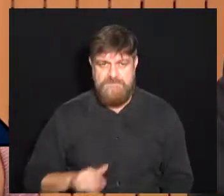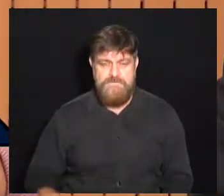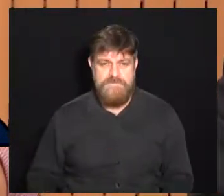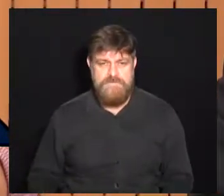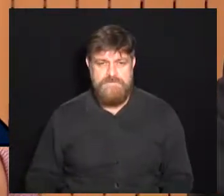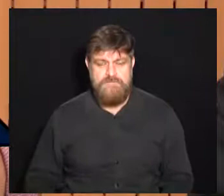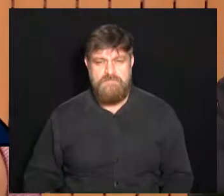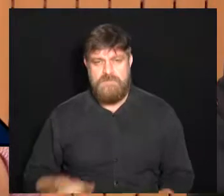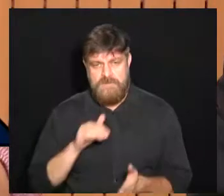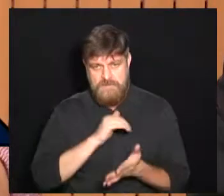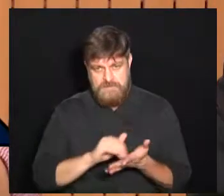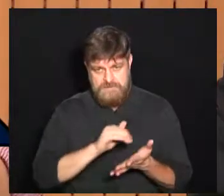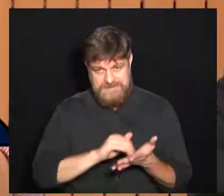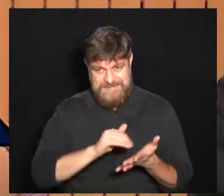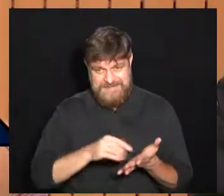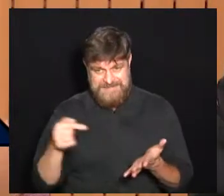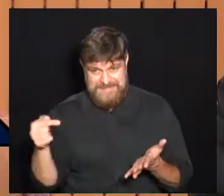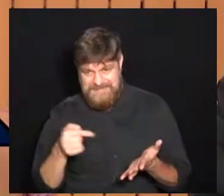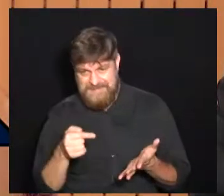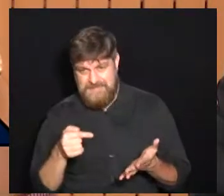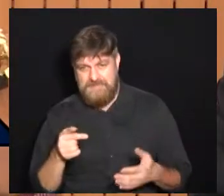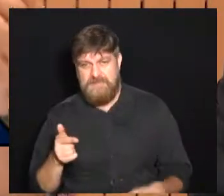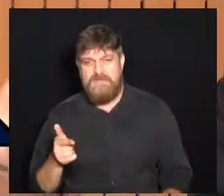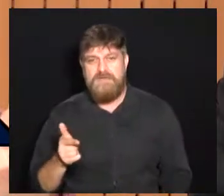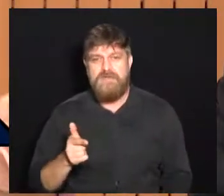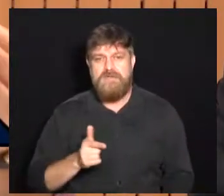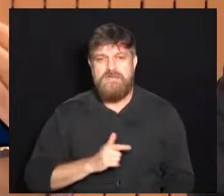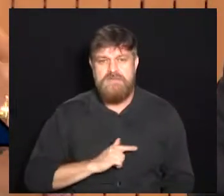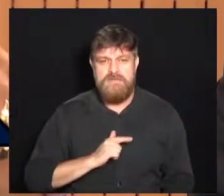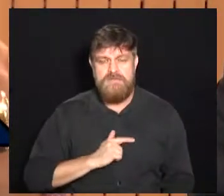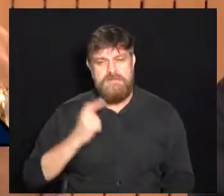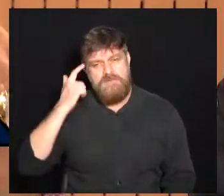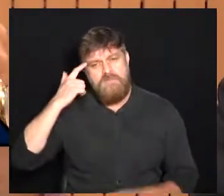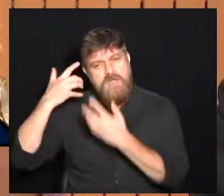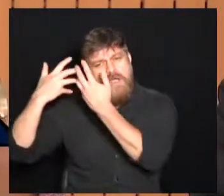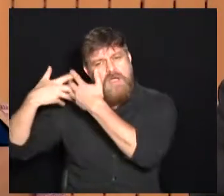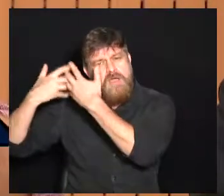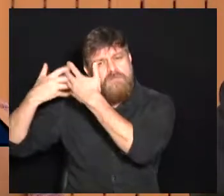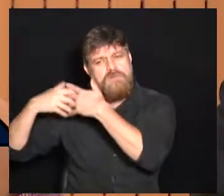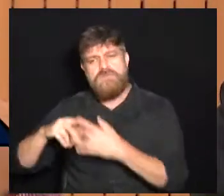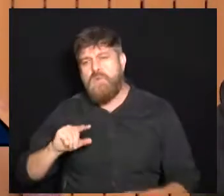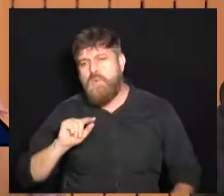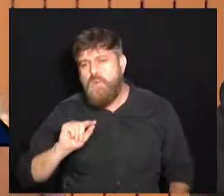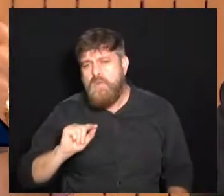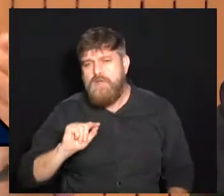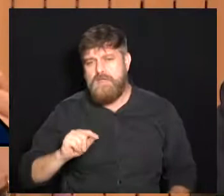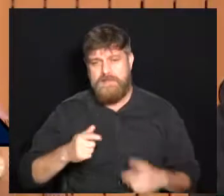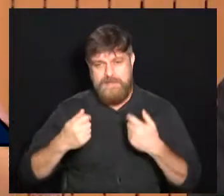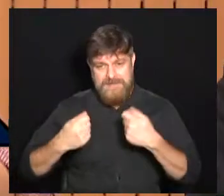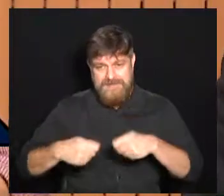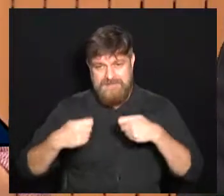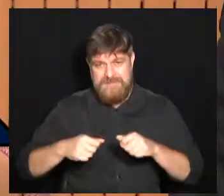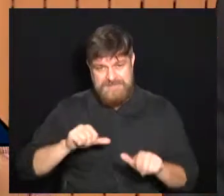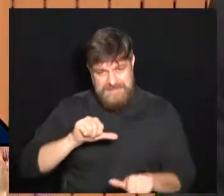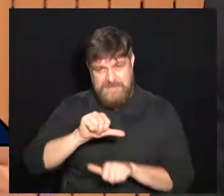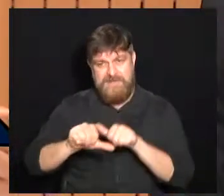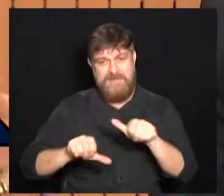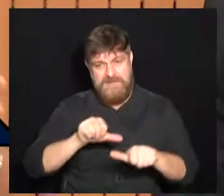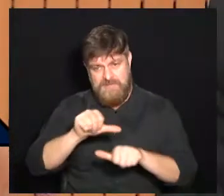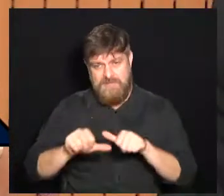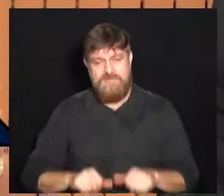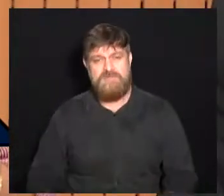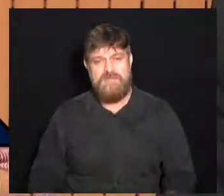conjunto da secretaria, etc., uma reflexão sobre necessidade de algumas mudanças do ponto de